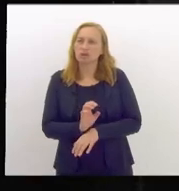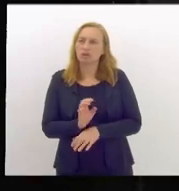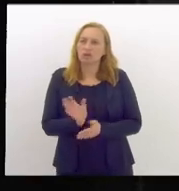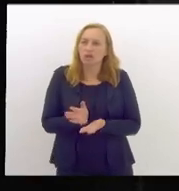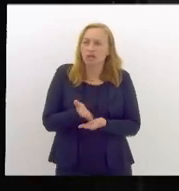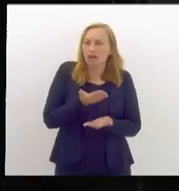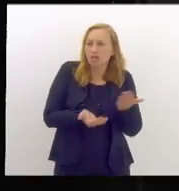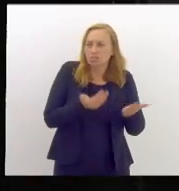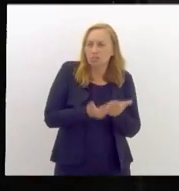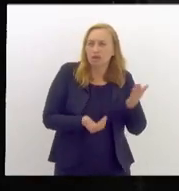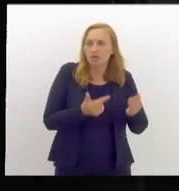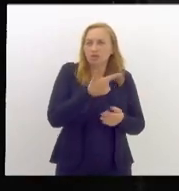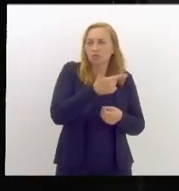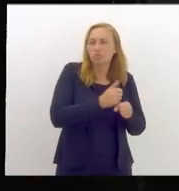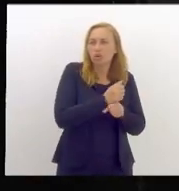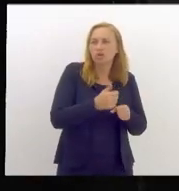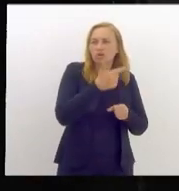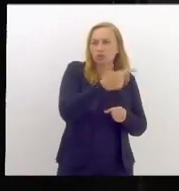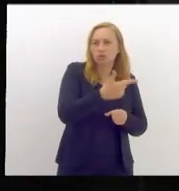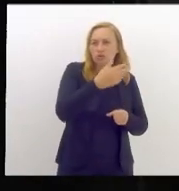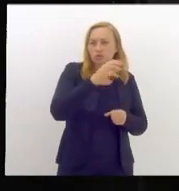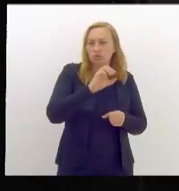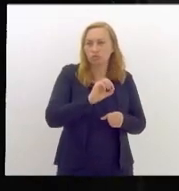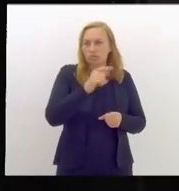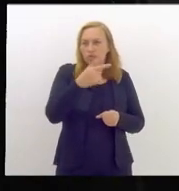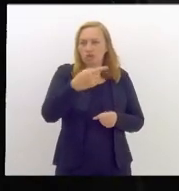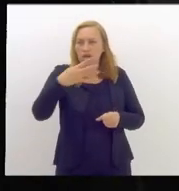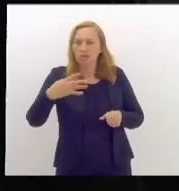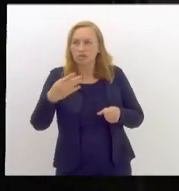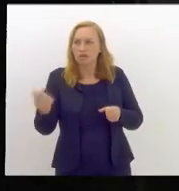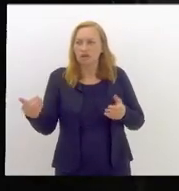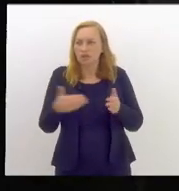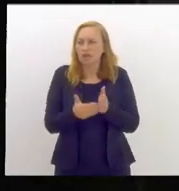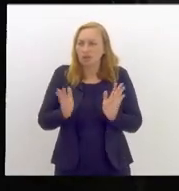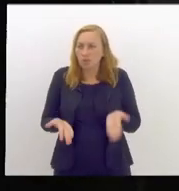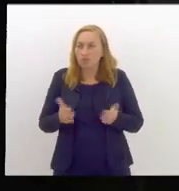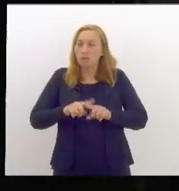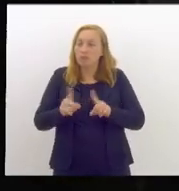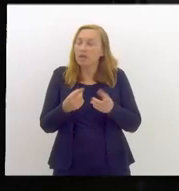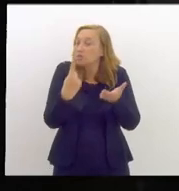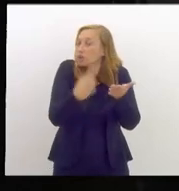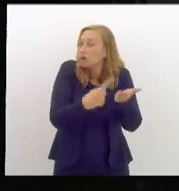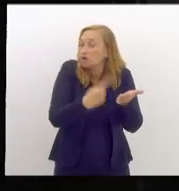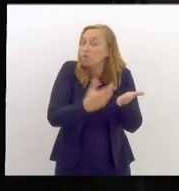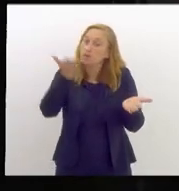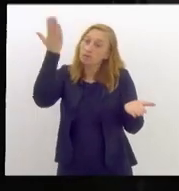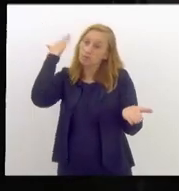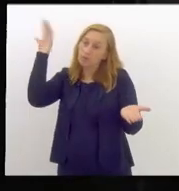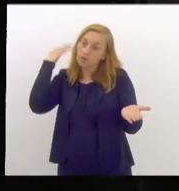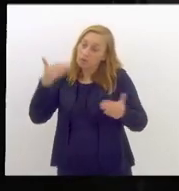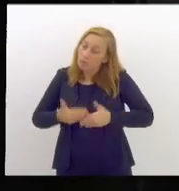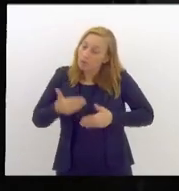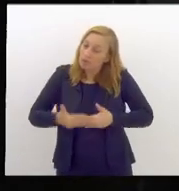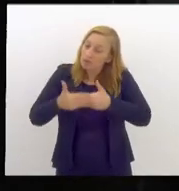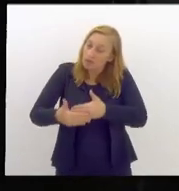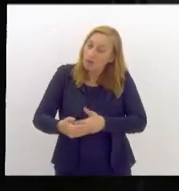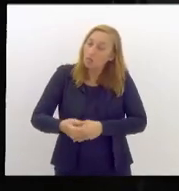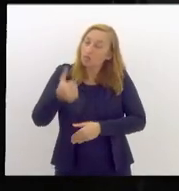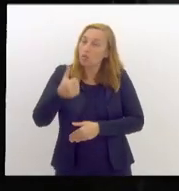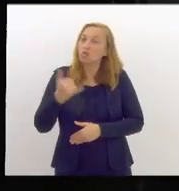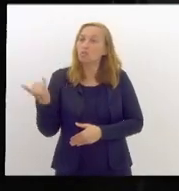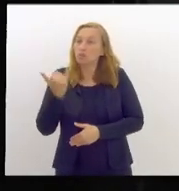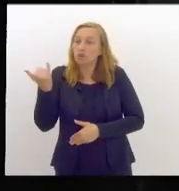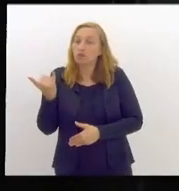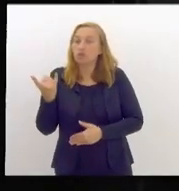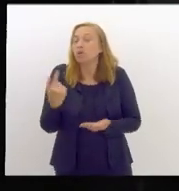de 2014 para cá mas no acordo feito à época para avançar um pouco e foi importante avançar esse pouco